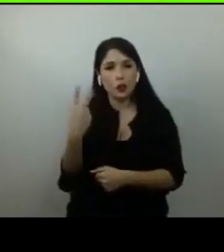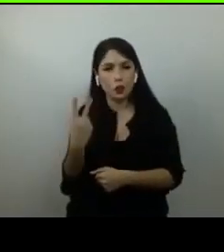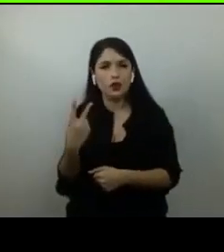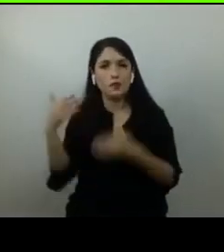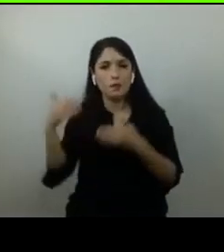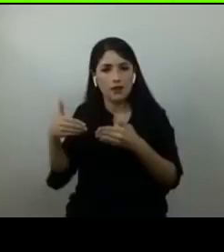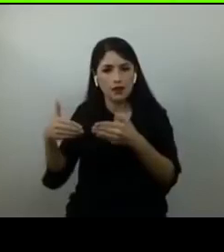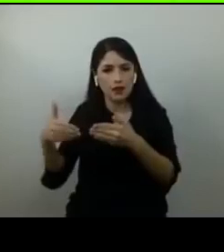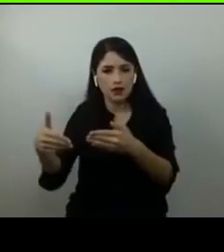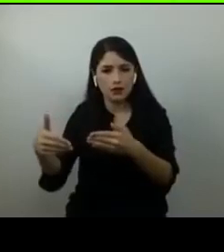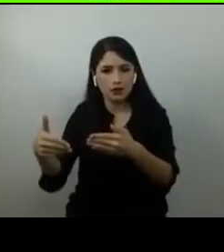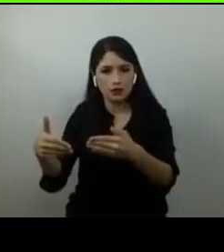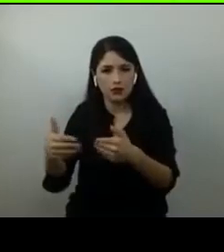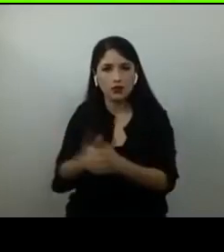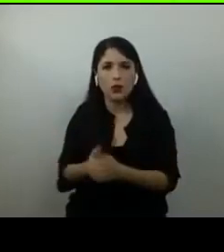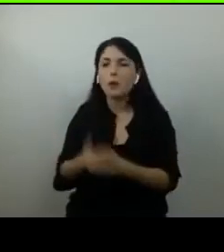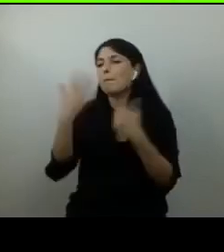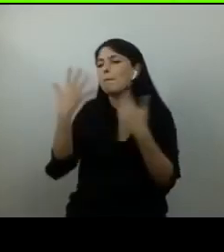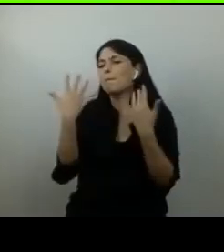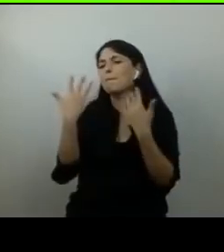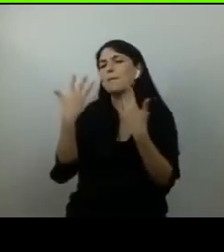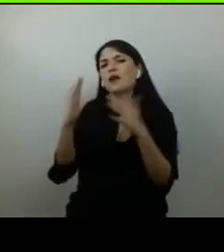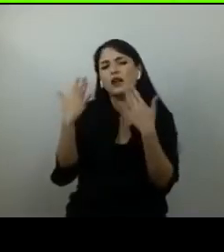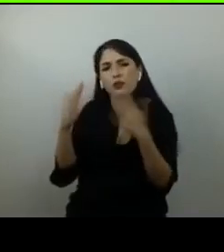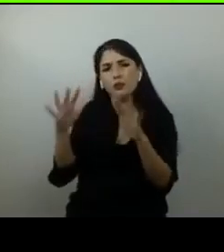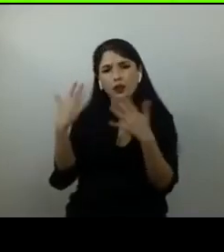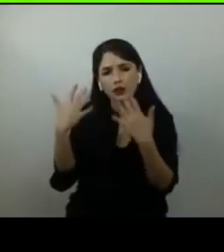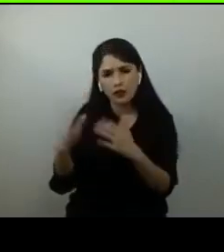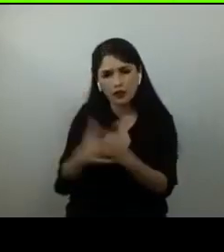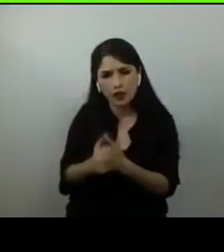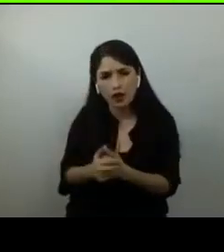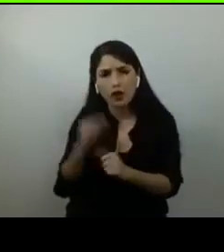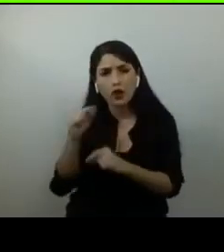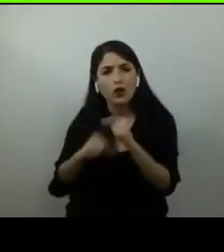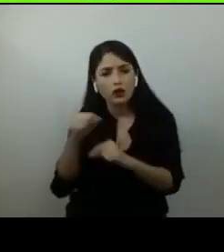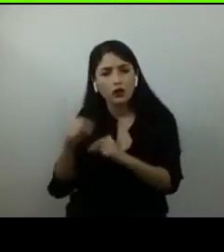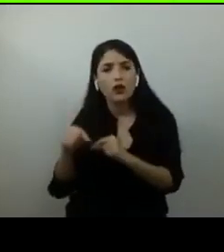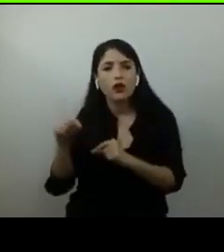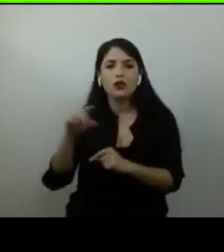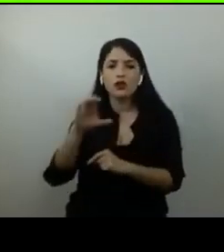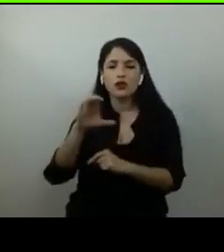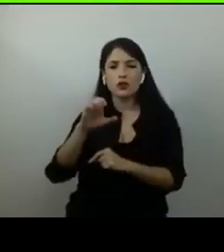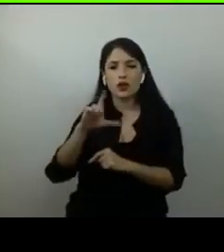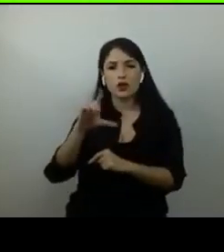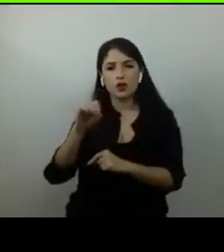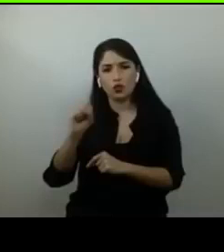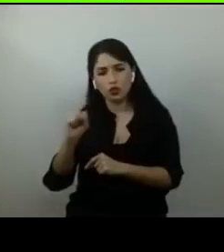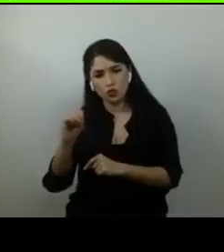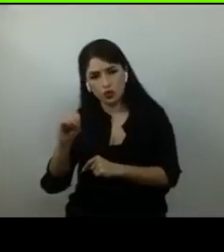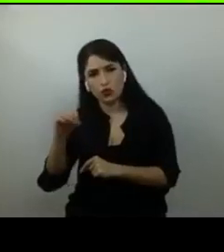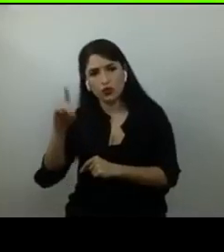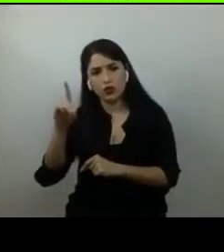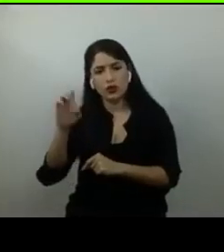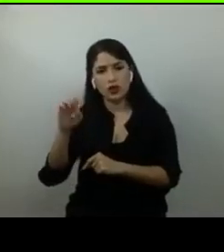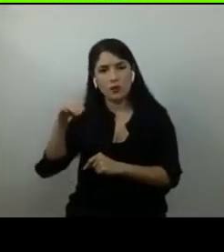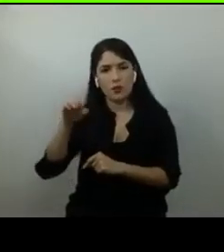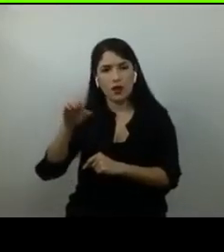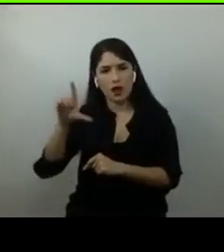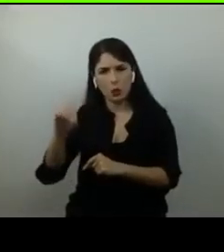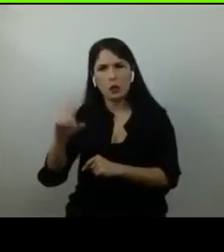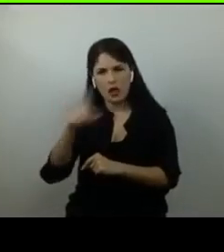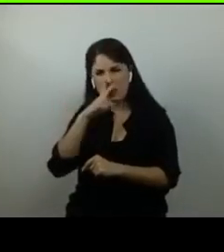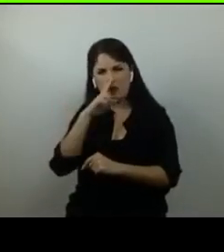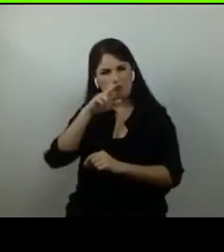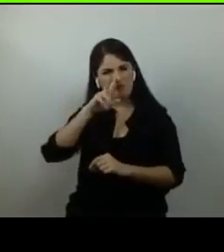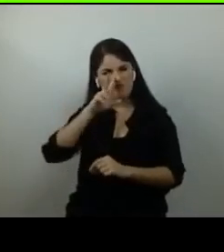desse ministro, parabenizar a postura do ministro Celso de Mello, que é o decano da corte, pela forma como ele tem resistido muito duramente a